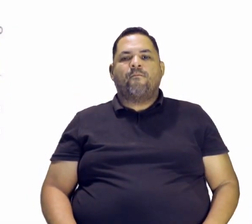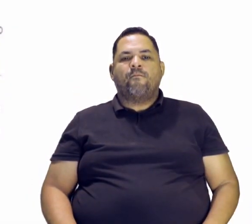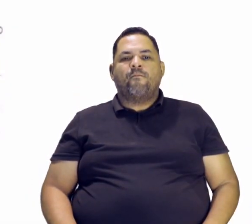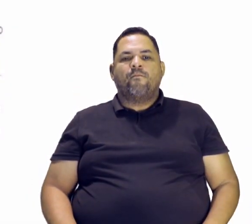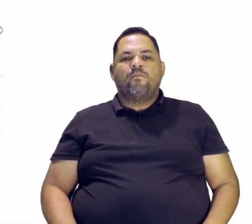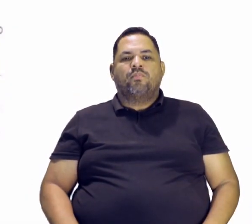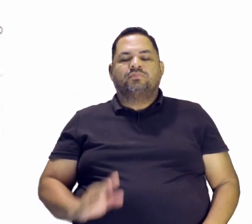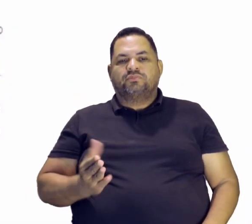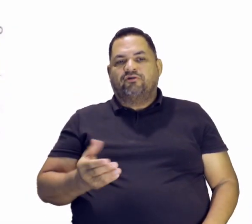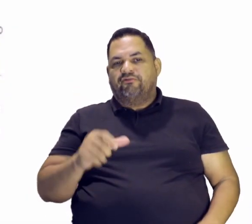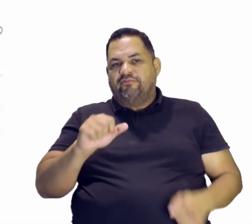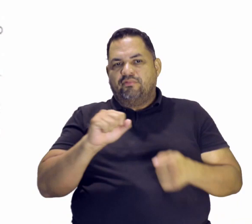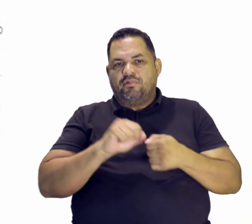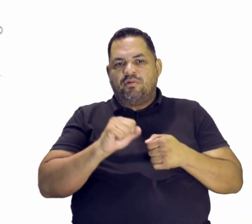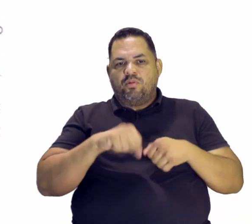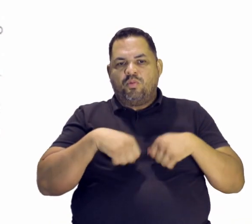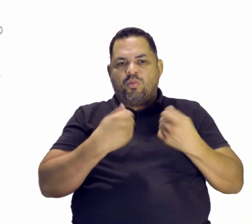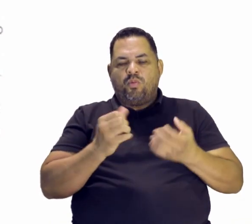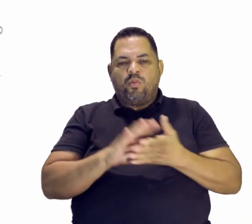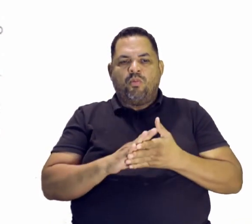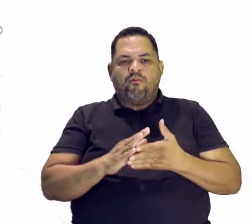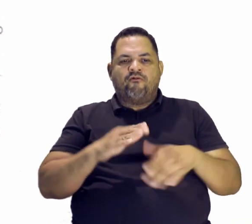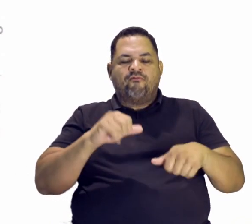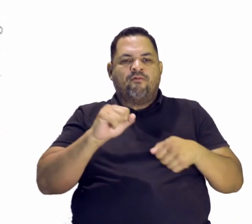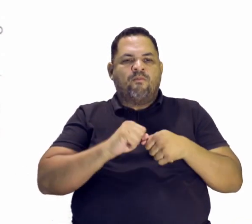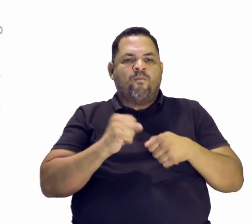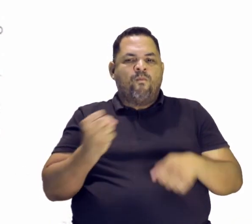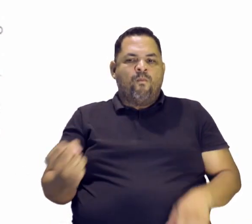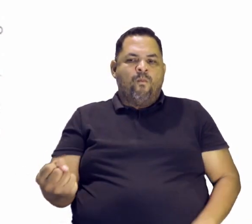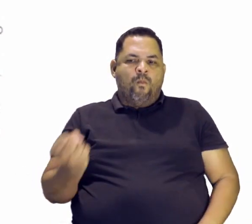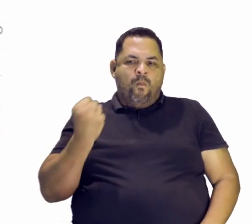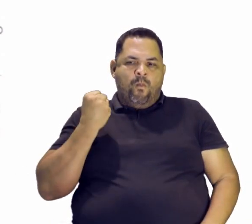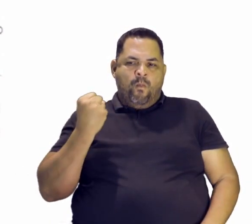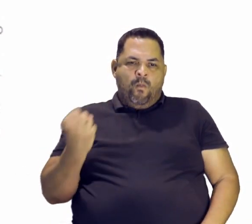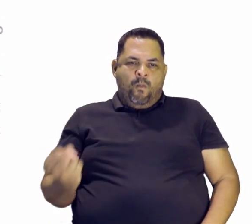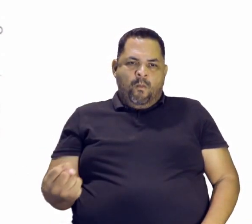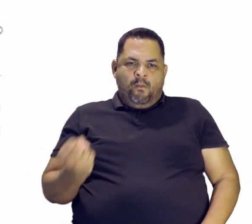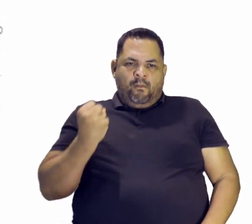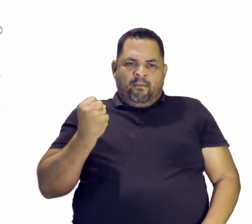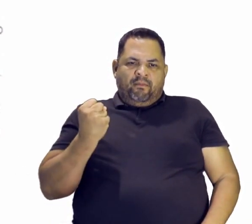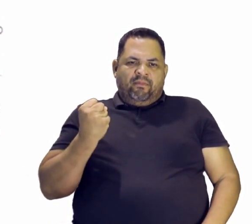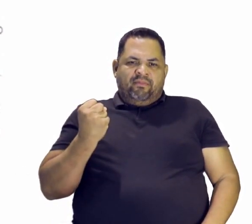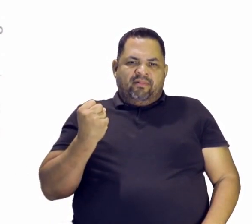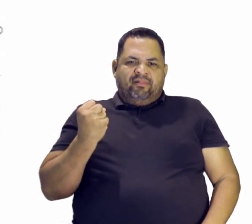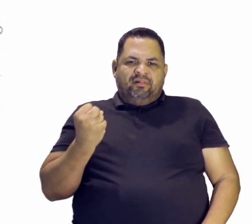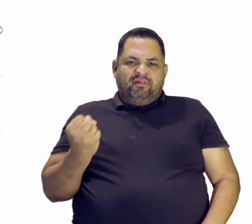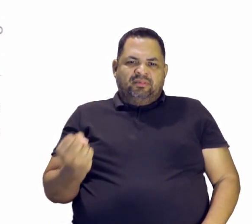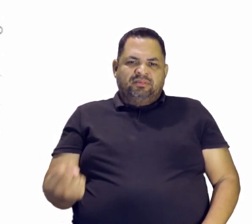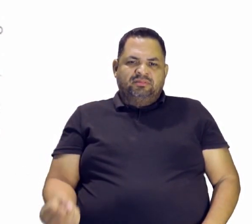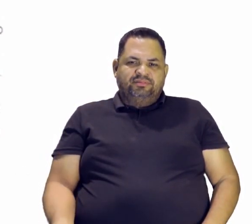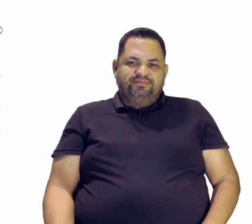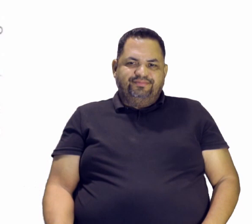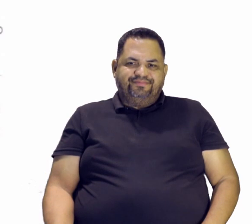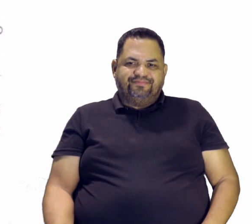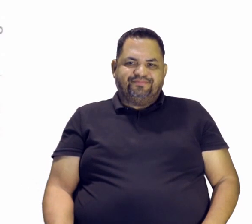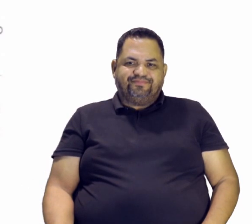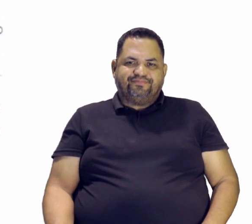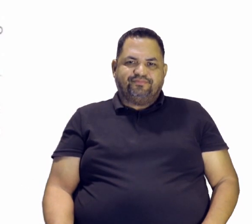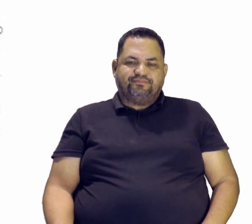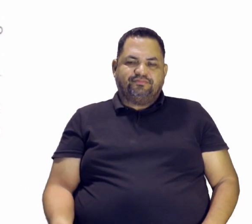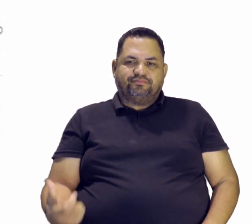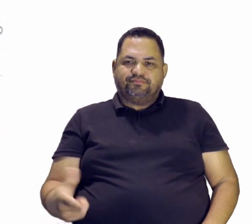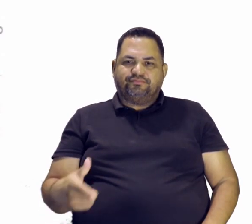para vocês. Quando eu executo uma ação concêntrica, quando eu realizo uma ação excêntrica e quando eu